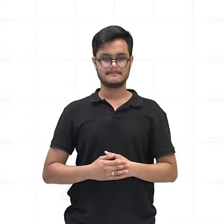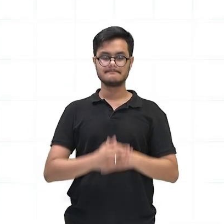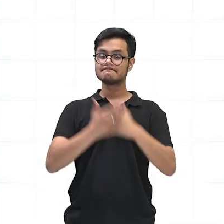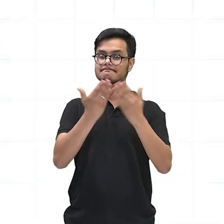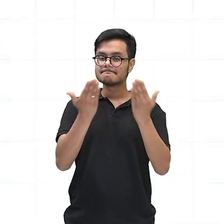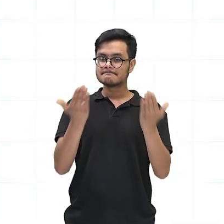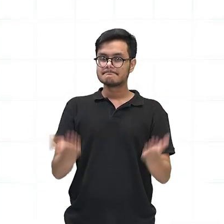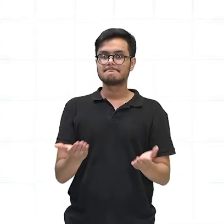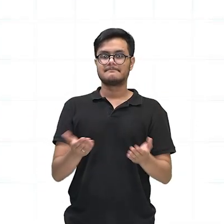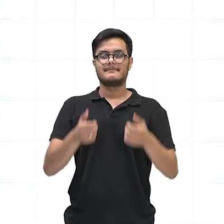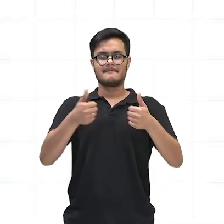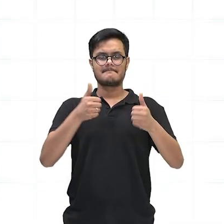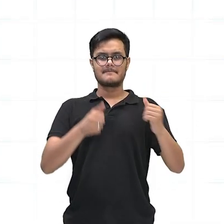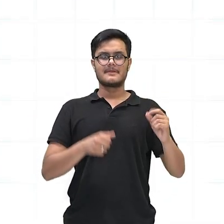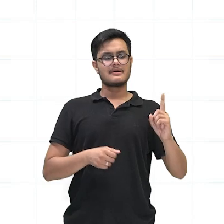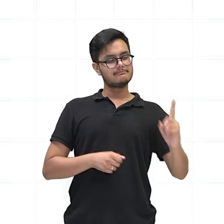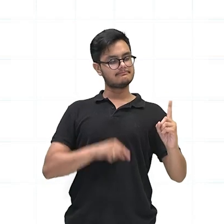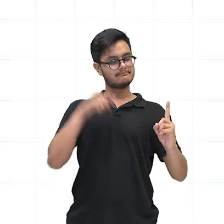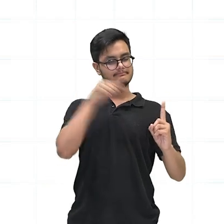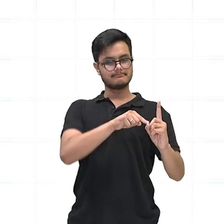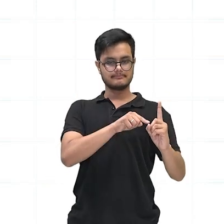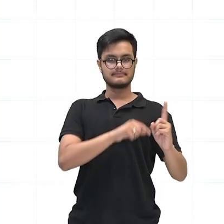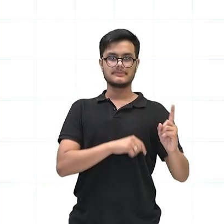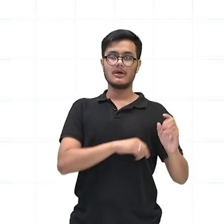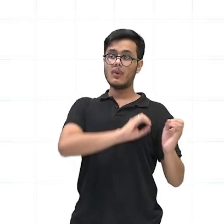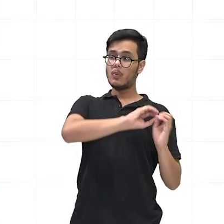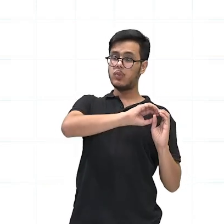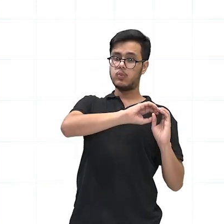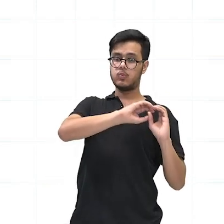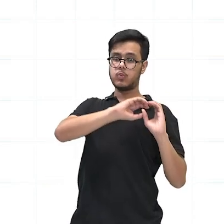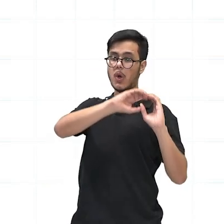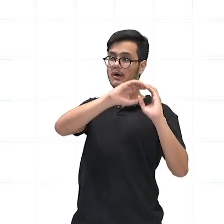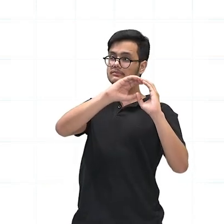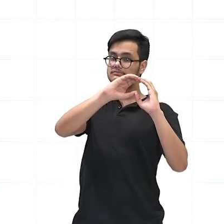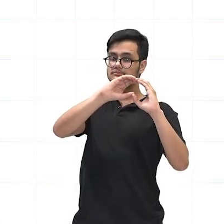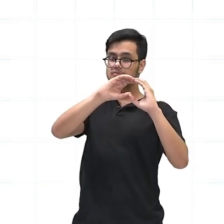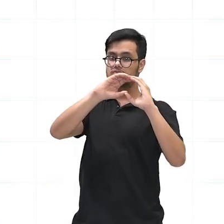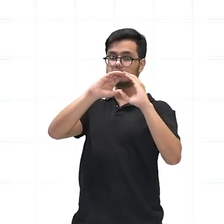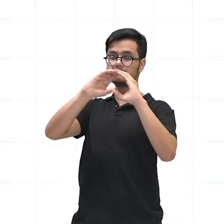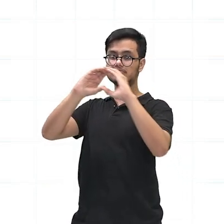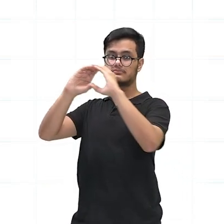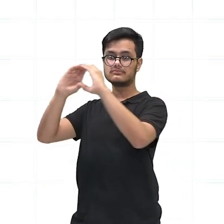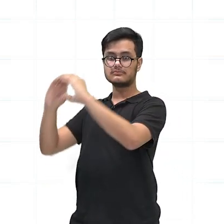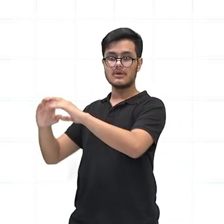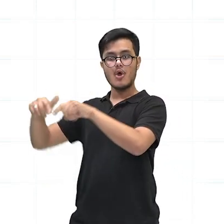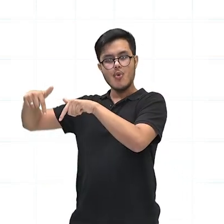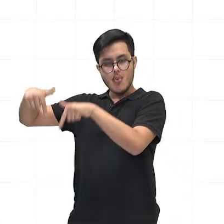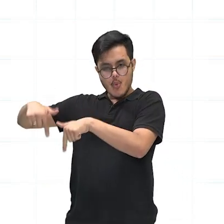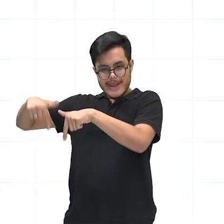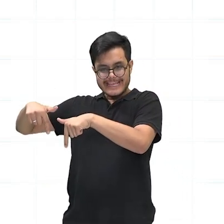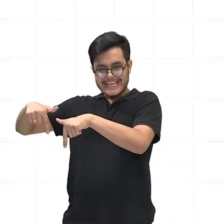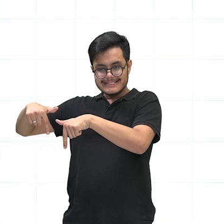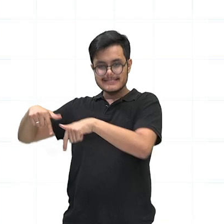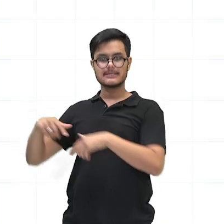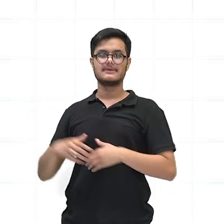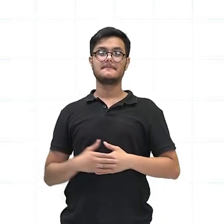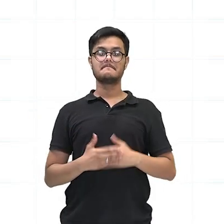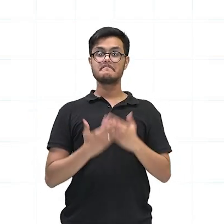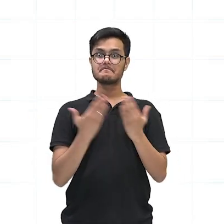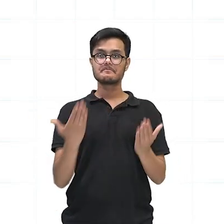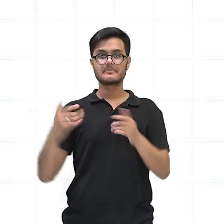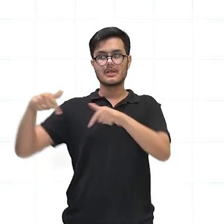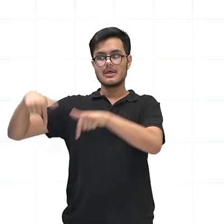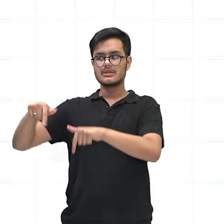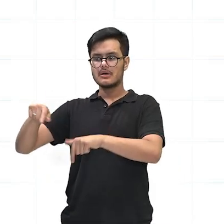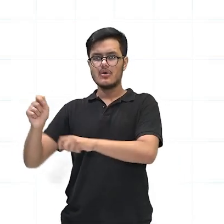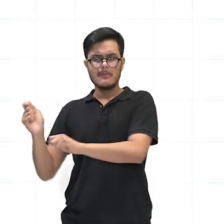Quando o arremessador, que é o que lança a bola, consegue atingir a casinha, que são os wickets, o